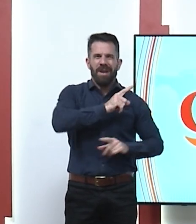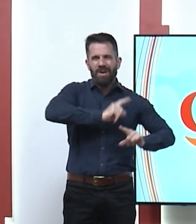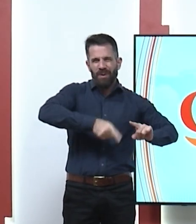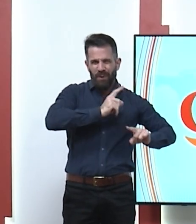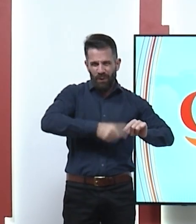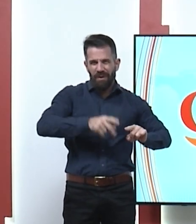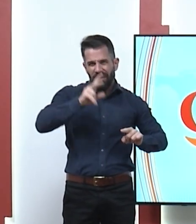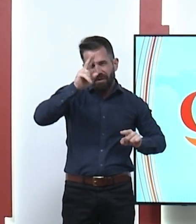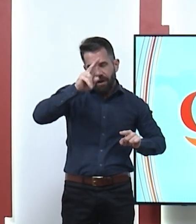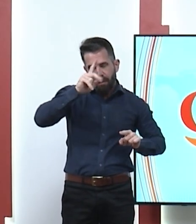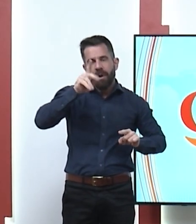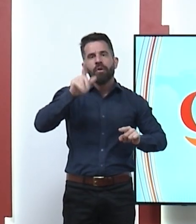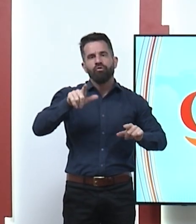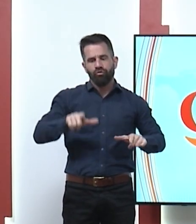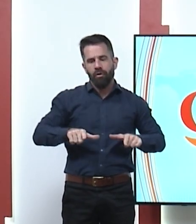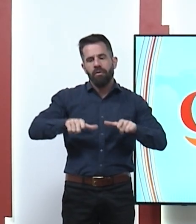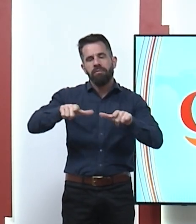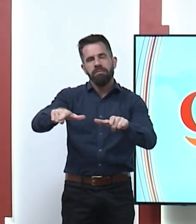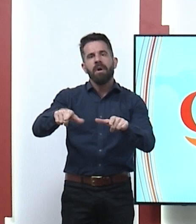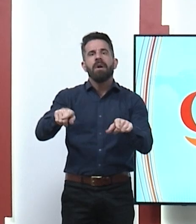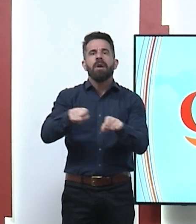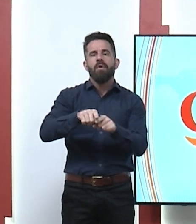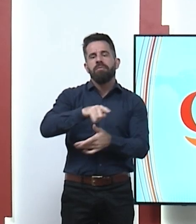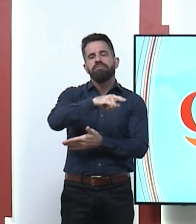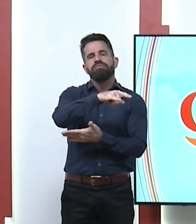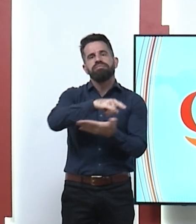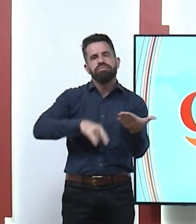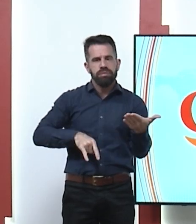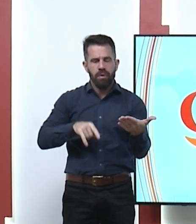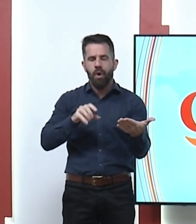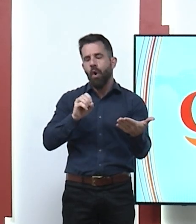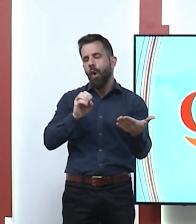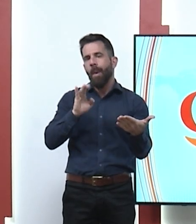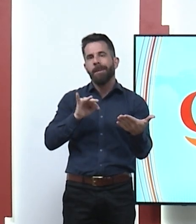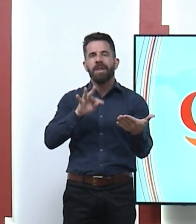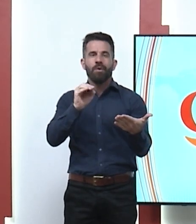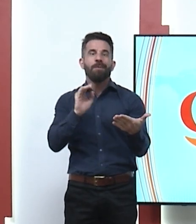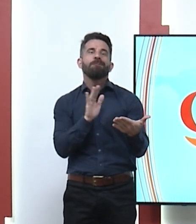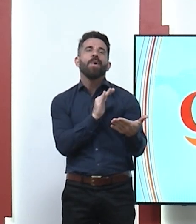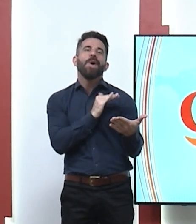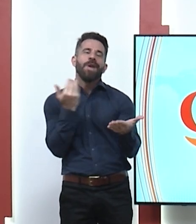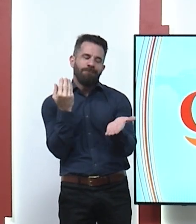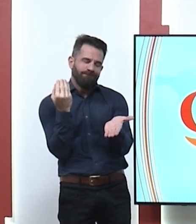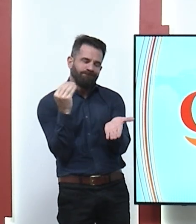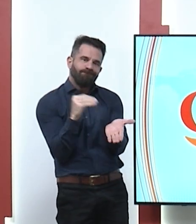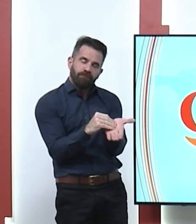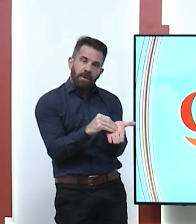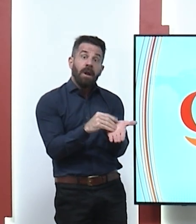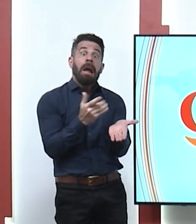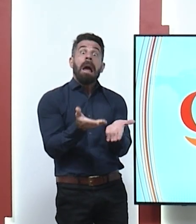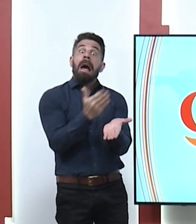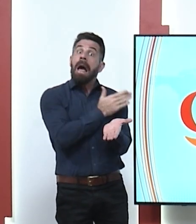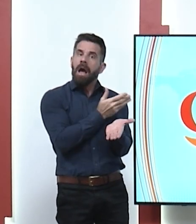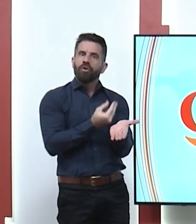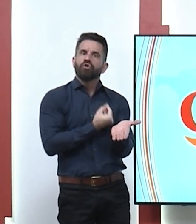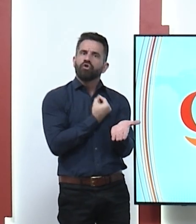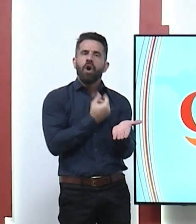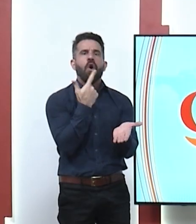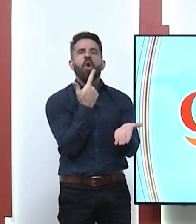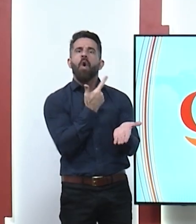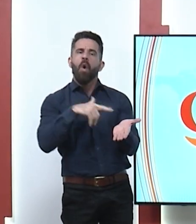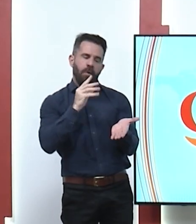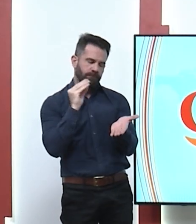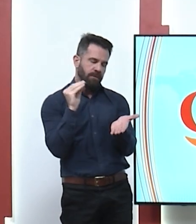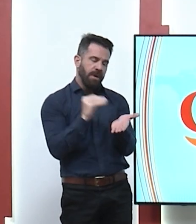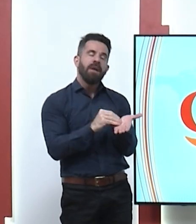dos familiares, de forma corrigida. Nesses documentos, a causa da morte foi retificada para